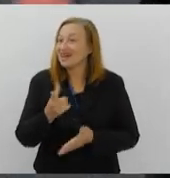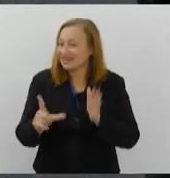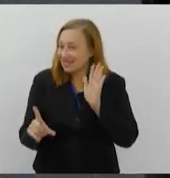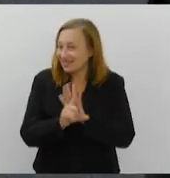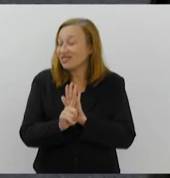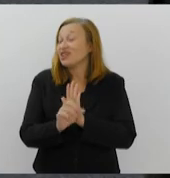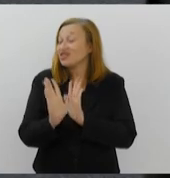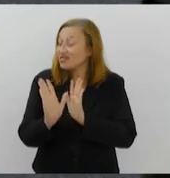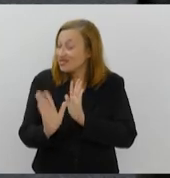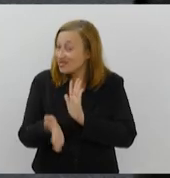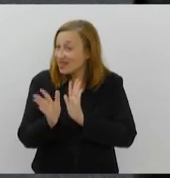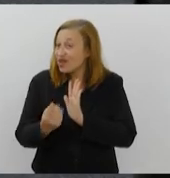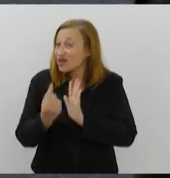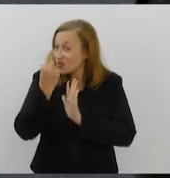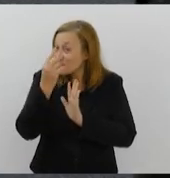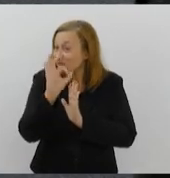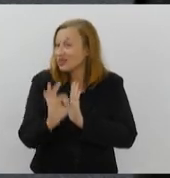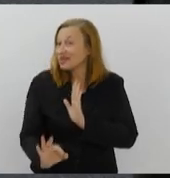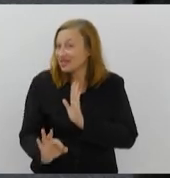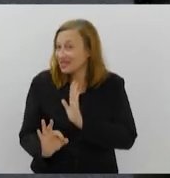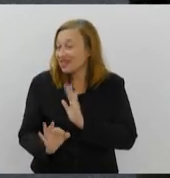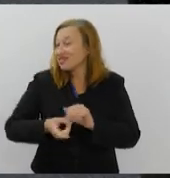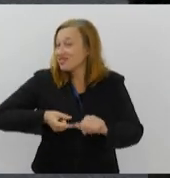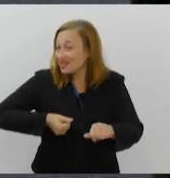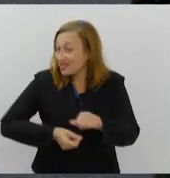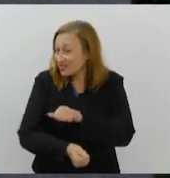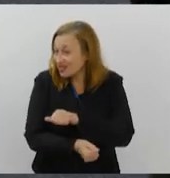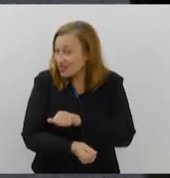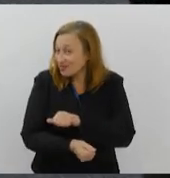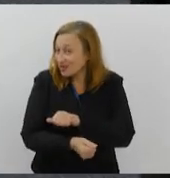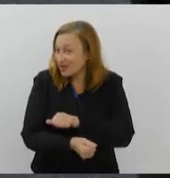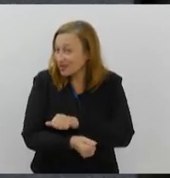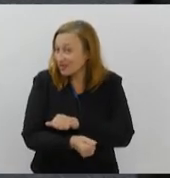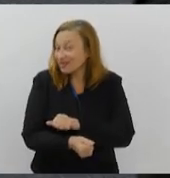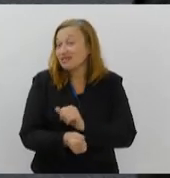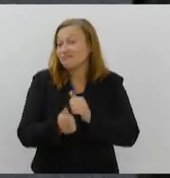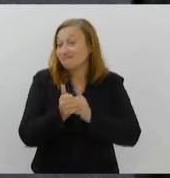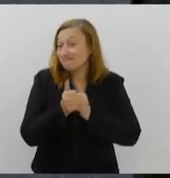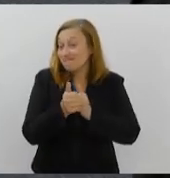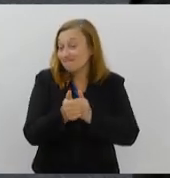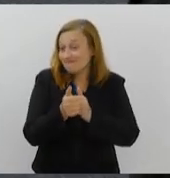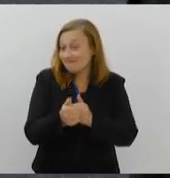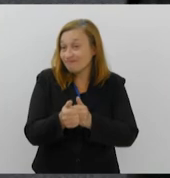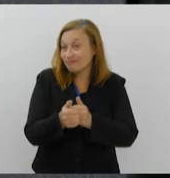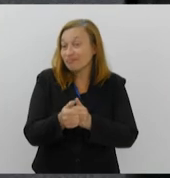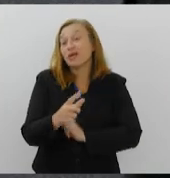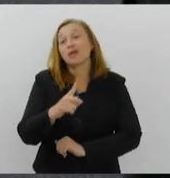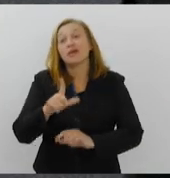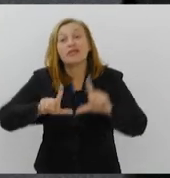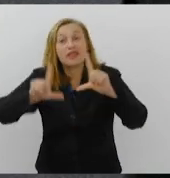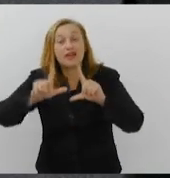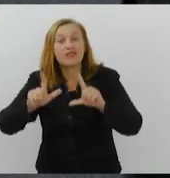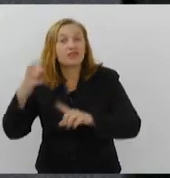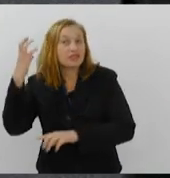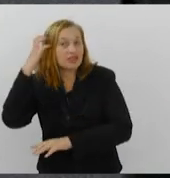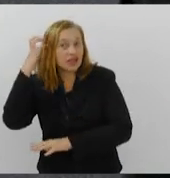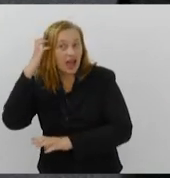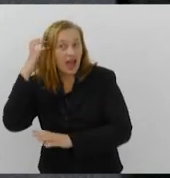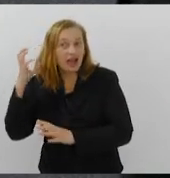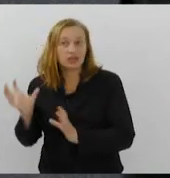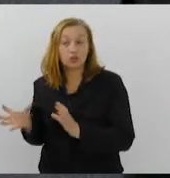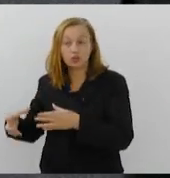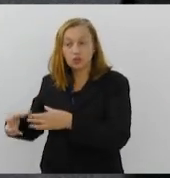que garantia 1% de investimento nesse segmento para TVs e rádios